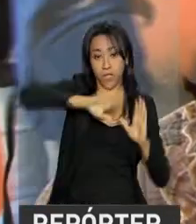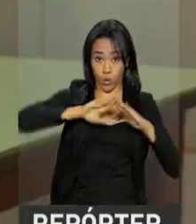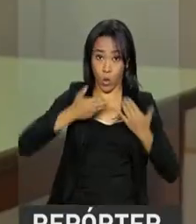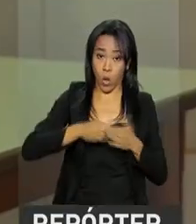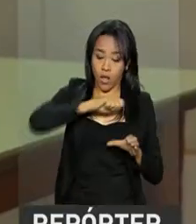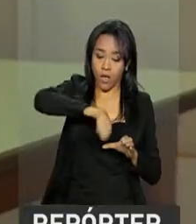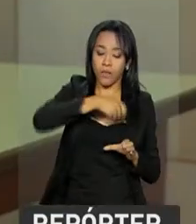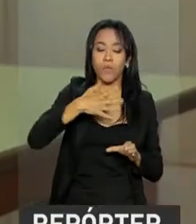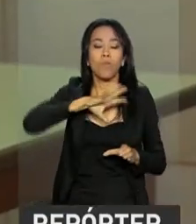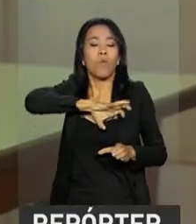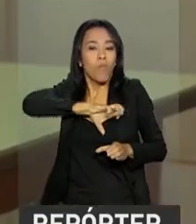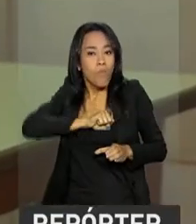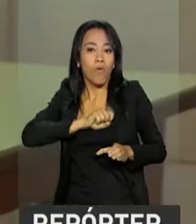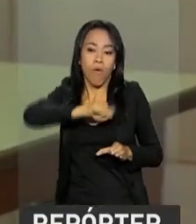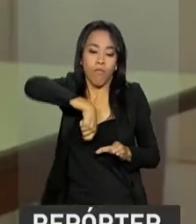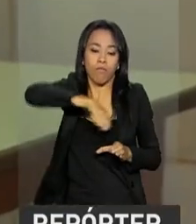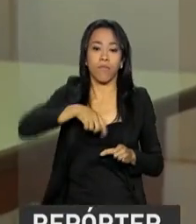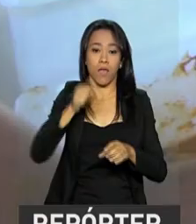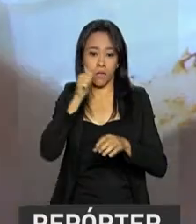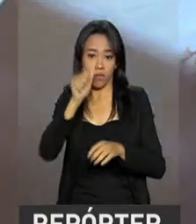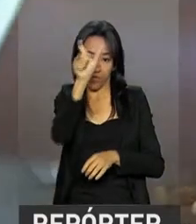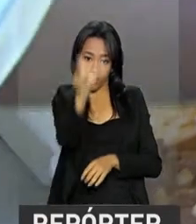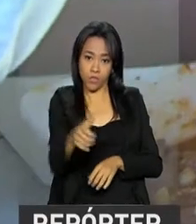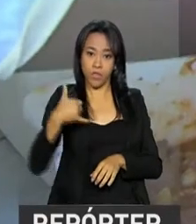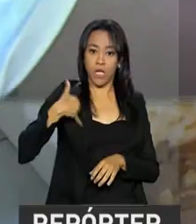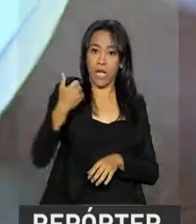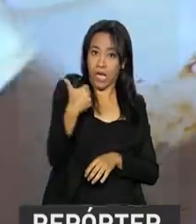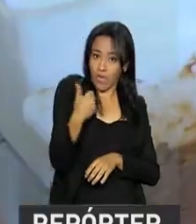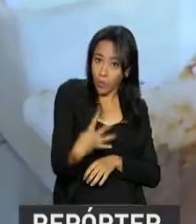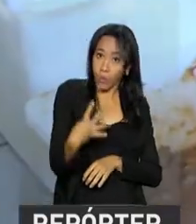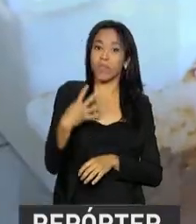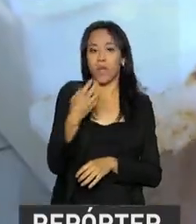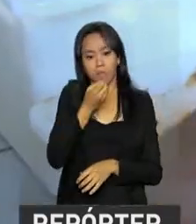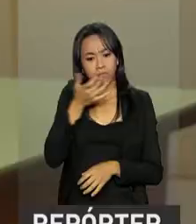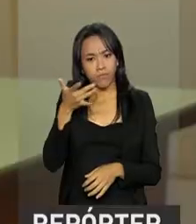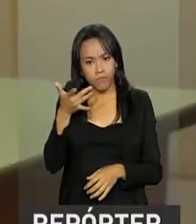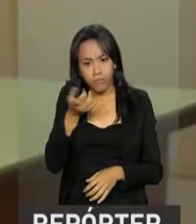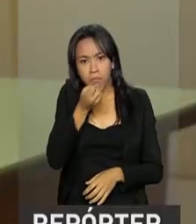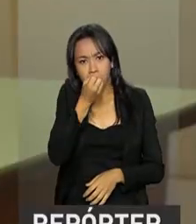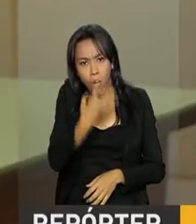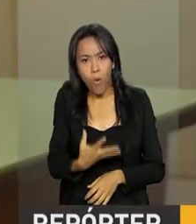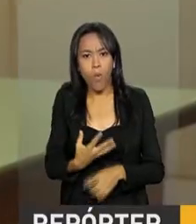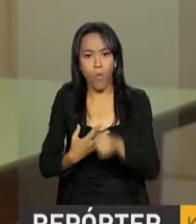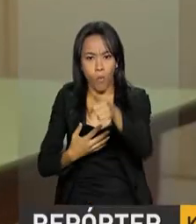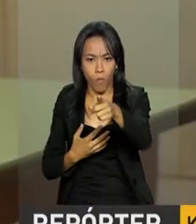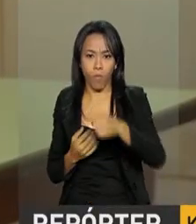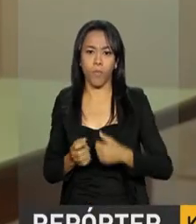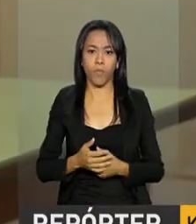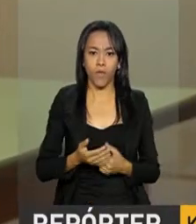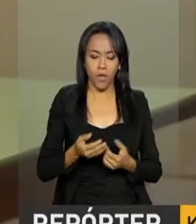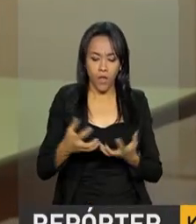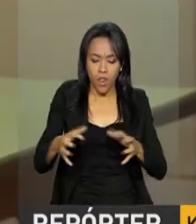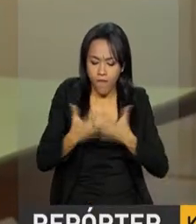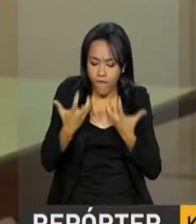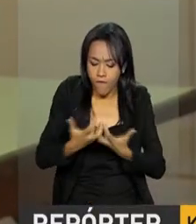fazer essa estudante de 14 anos aprova o cardápio da escola legume verdura